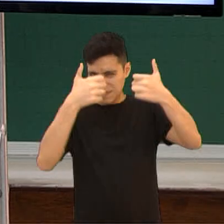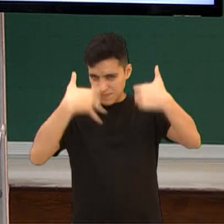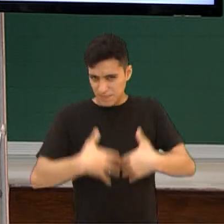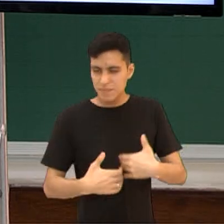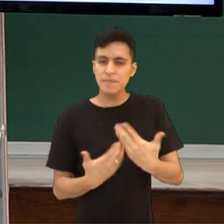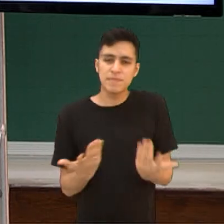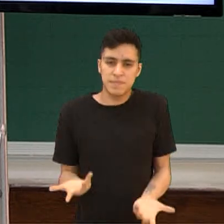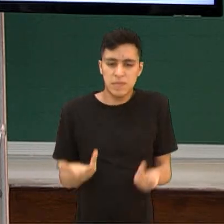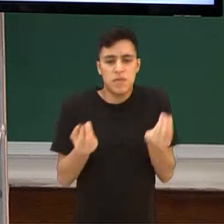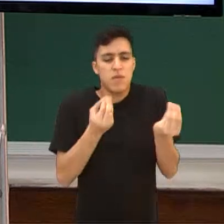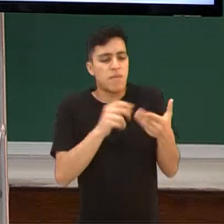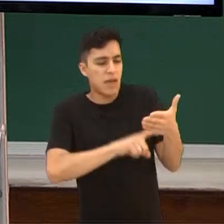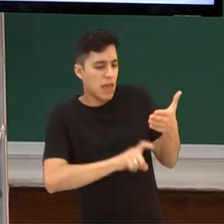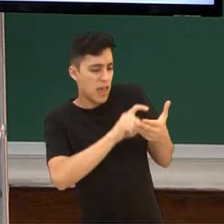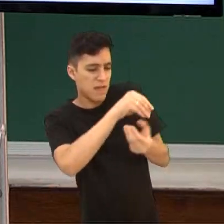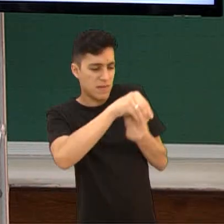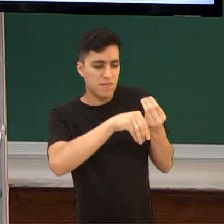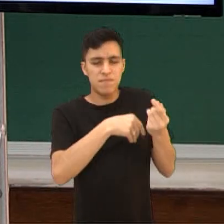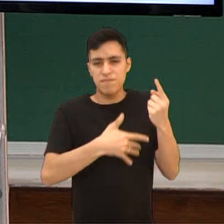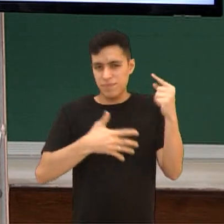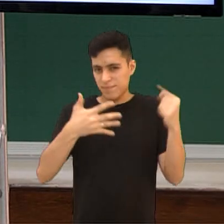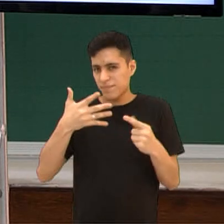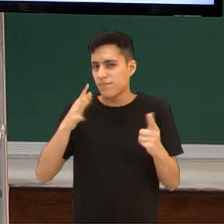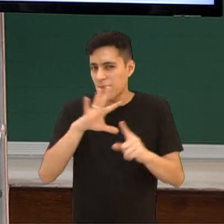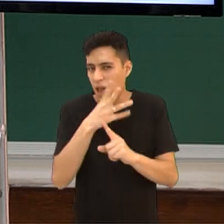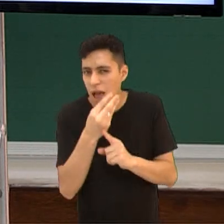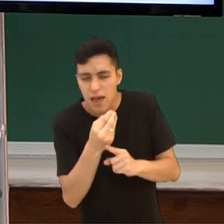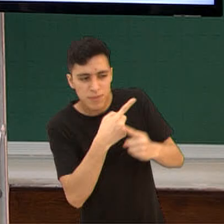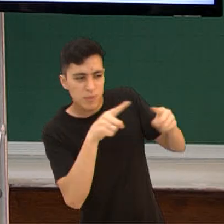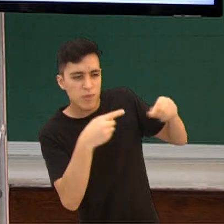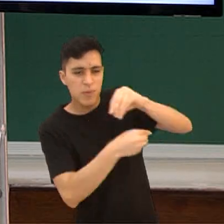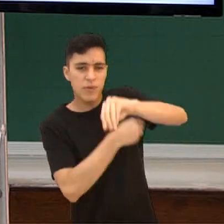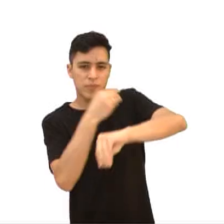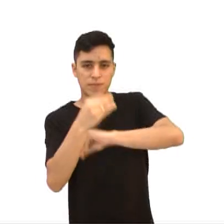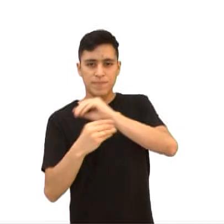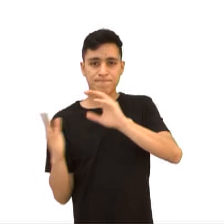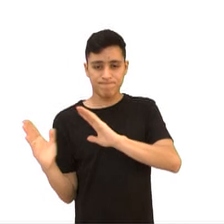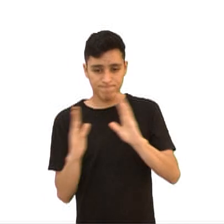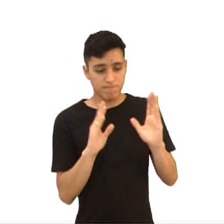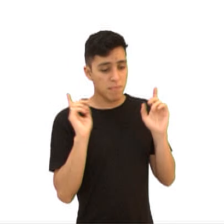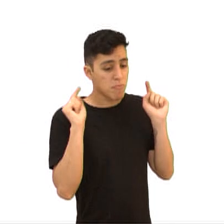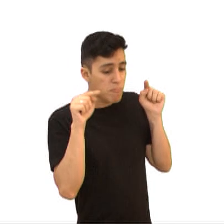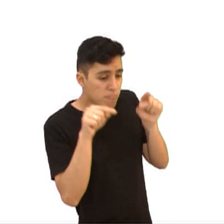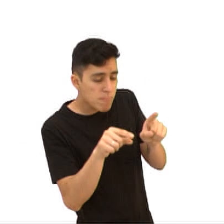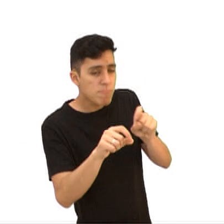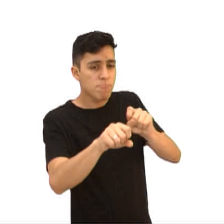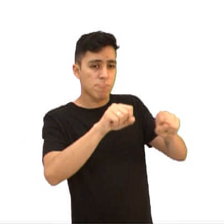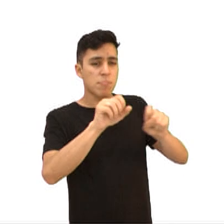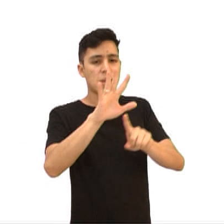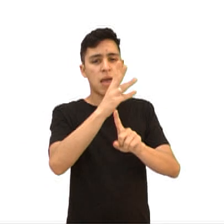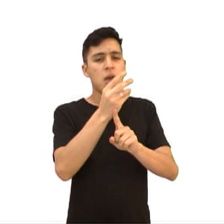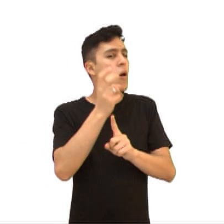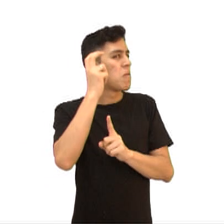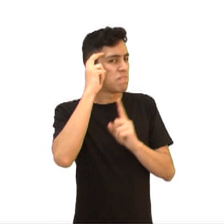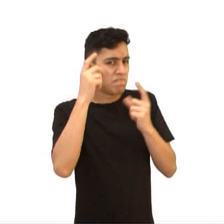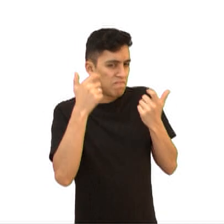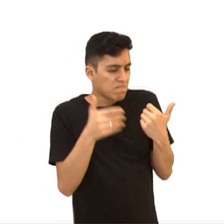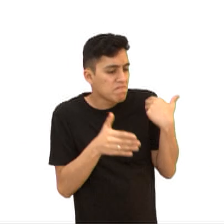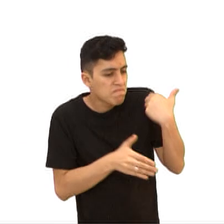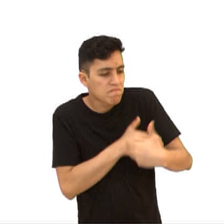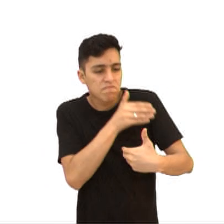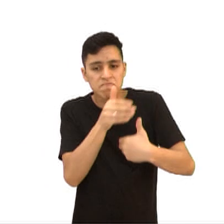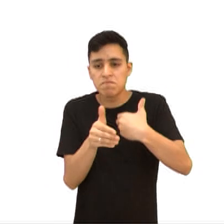exemplo aqui dentro do grafite misturando tudo, música e artes visuais. A princípio era um movimento artístico-cultural, porém com o passar do